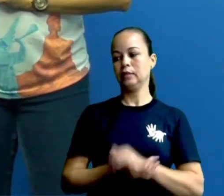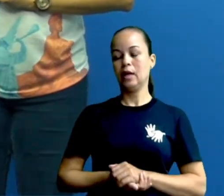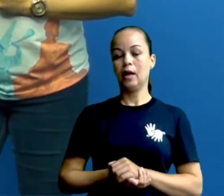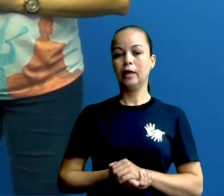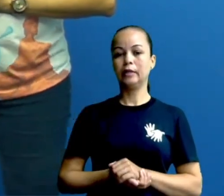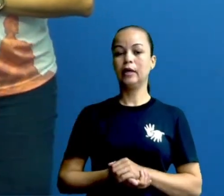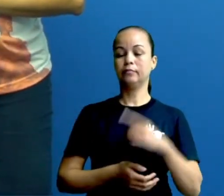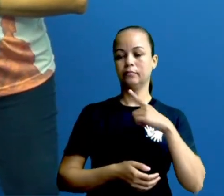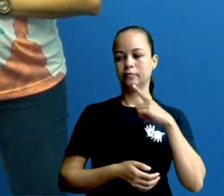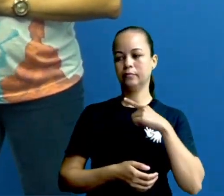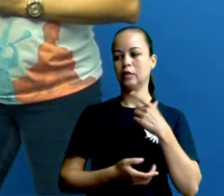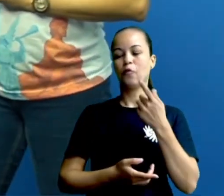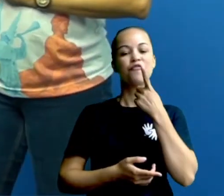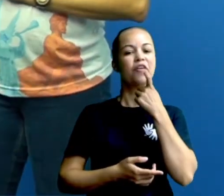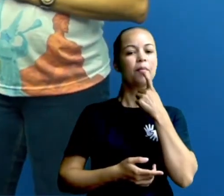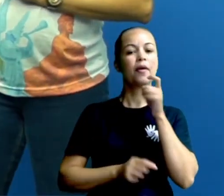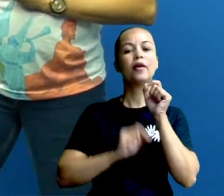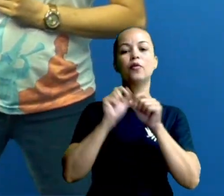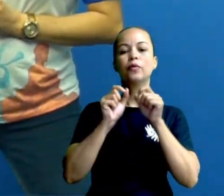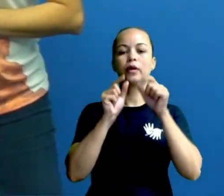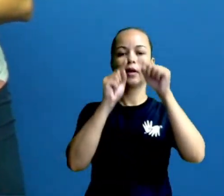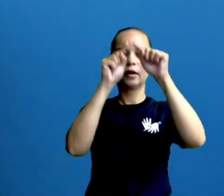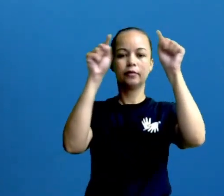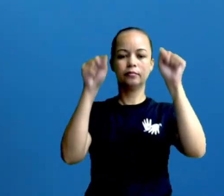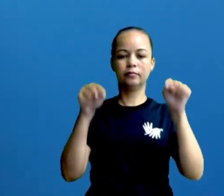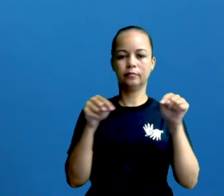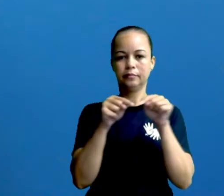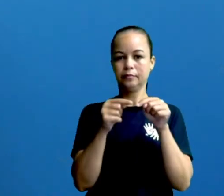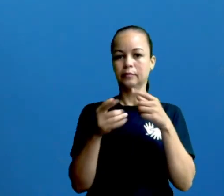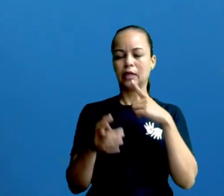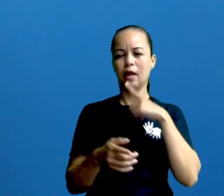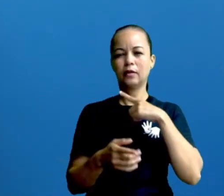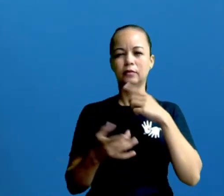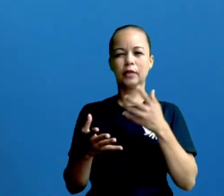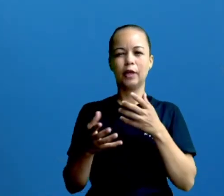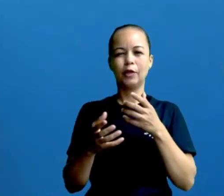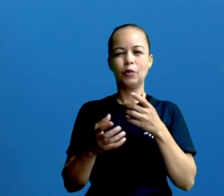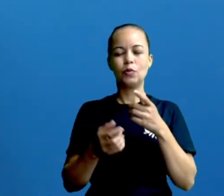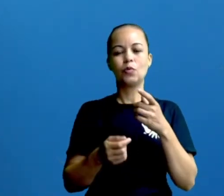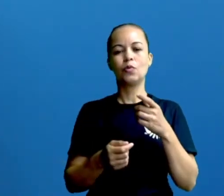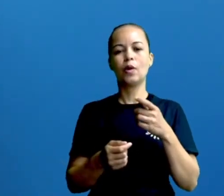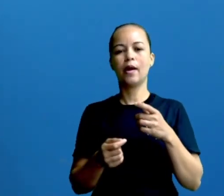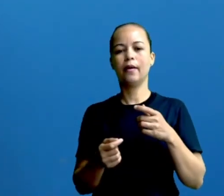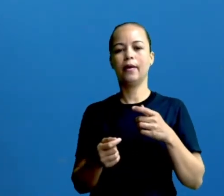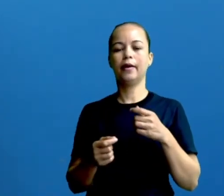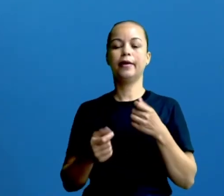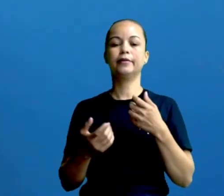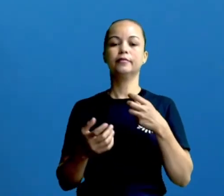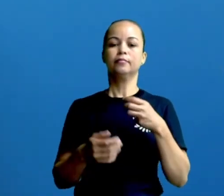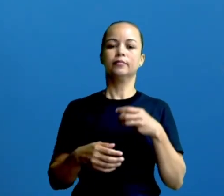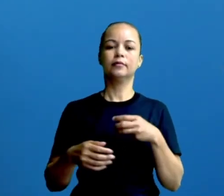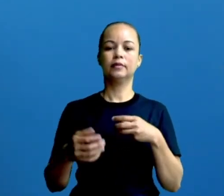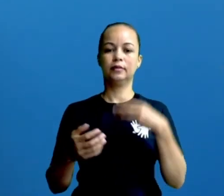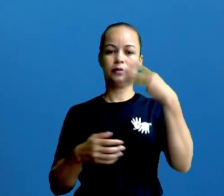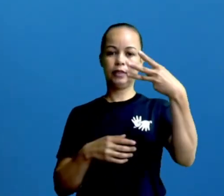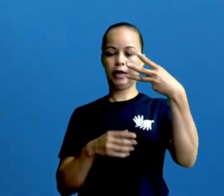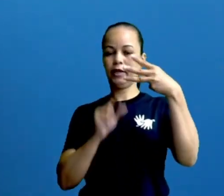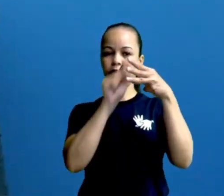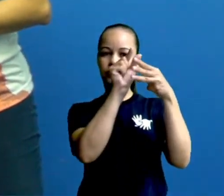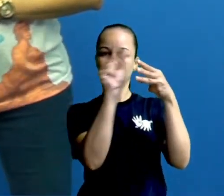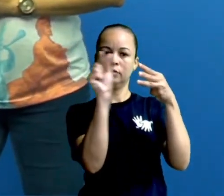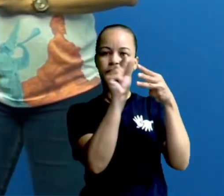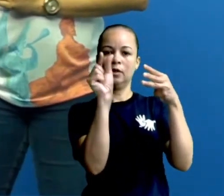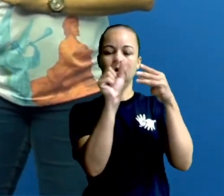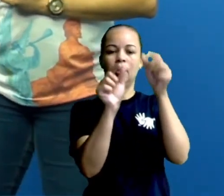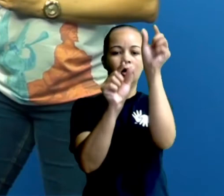Retângulo vermelho. Quem é o meu perímetro? Eu não tenho 3 e 4 aqui na lateral, 3 no comprimento e 4